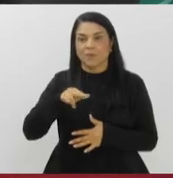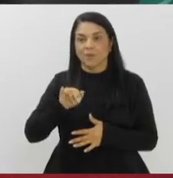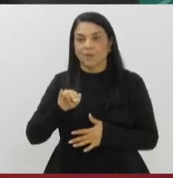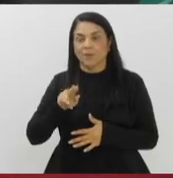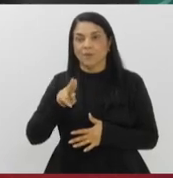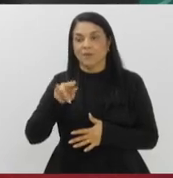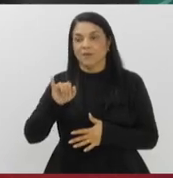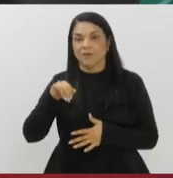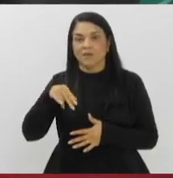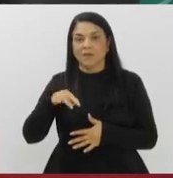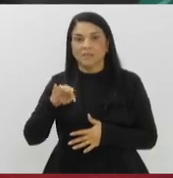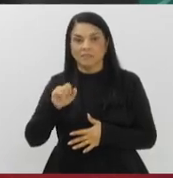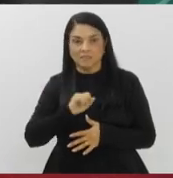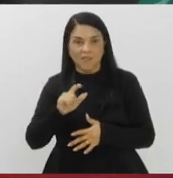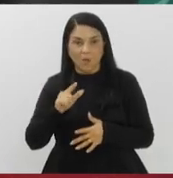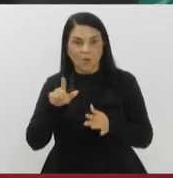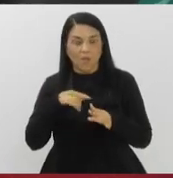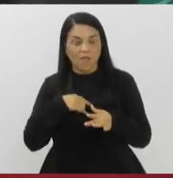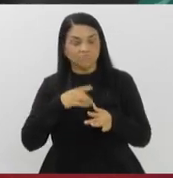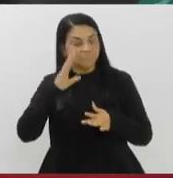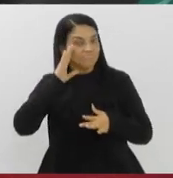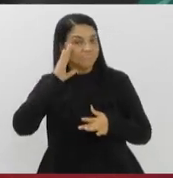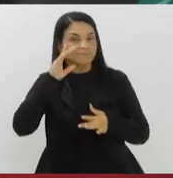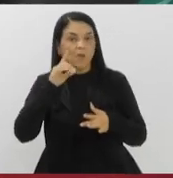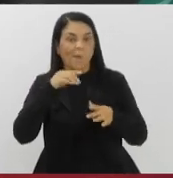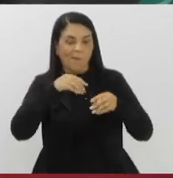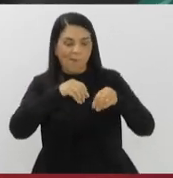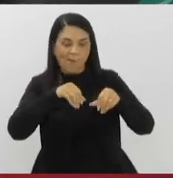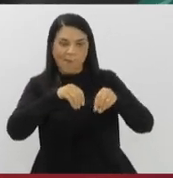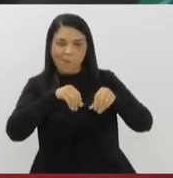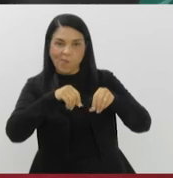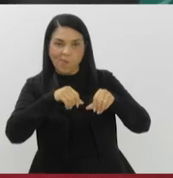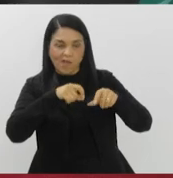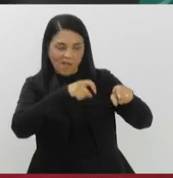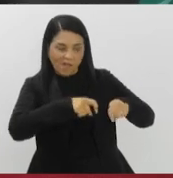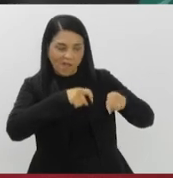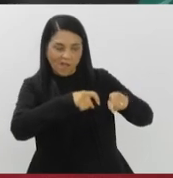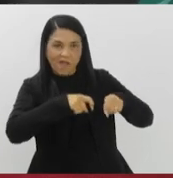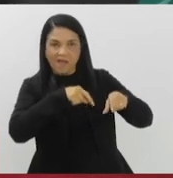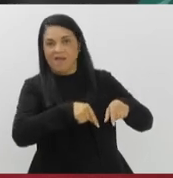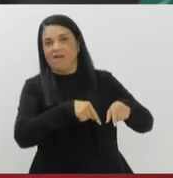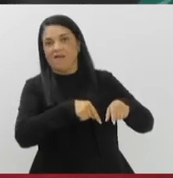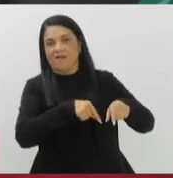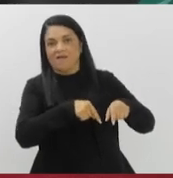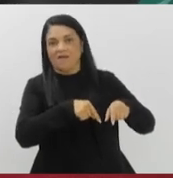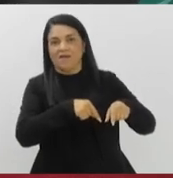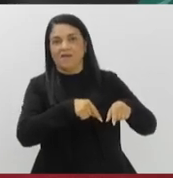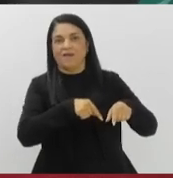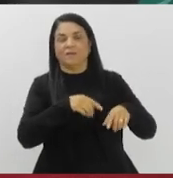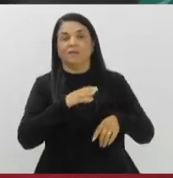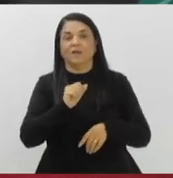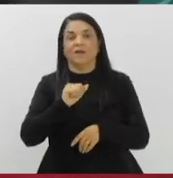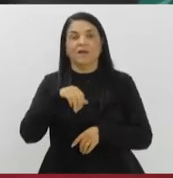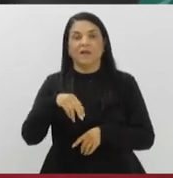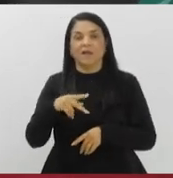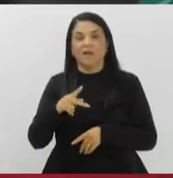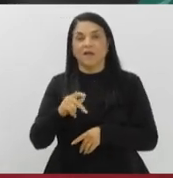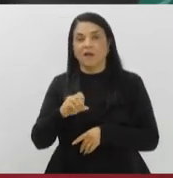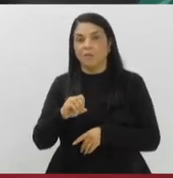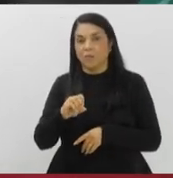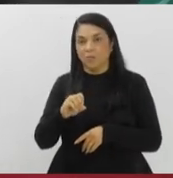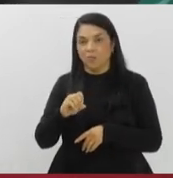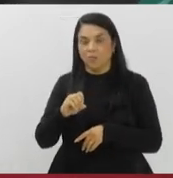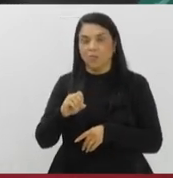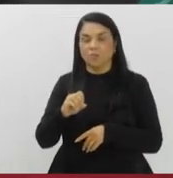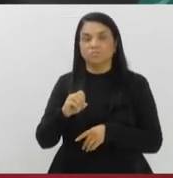organização. Então, para nós, da agricultura urbana, mas estou falando também do campo, não estou só direcionando